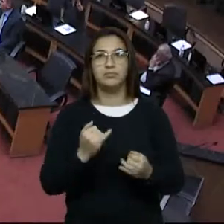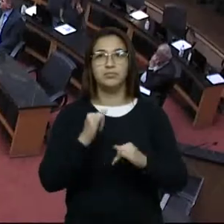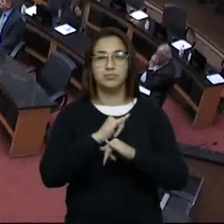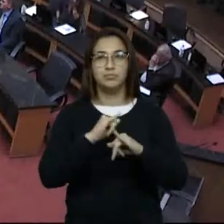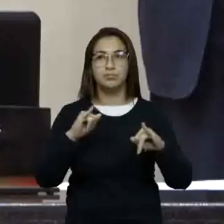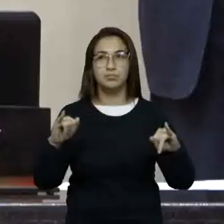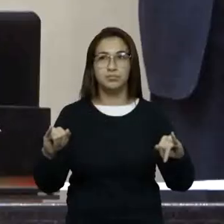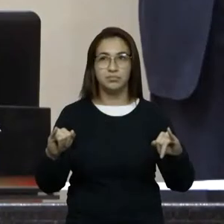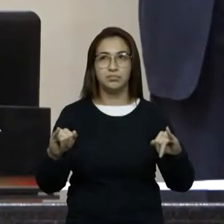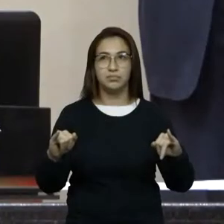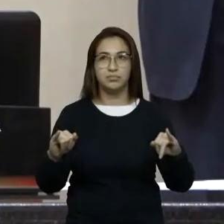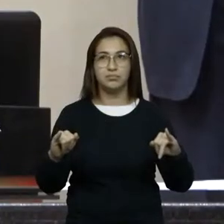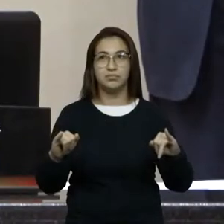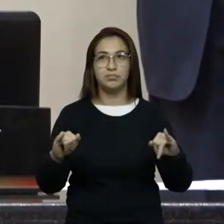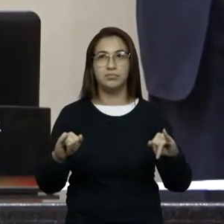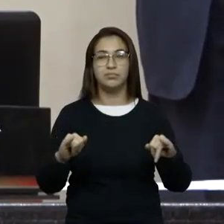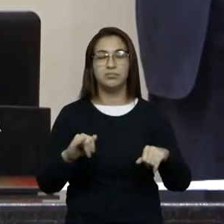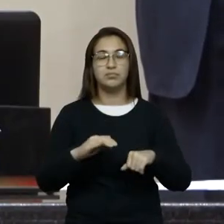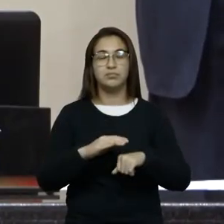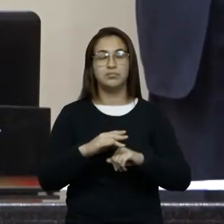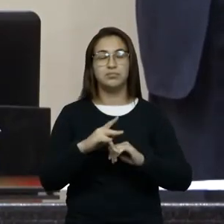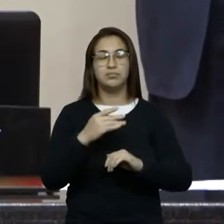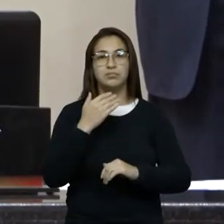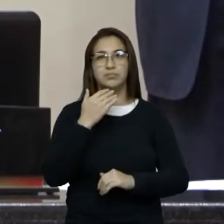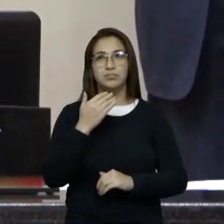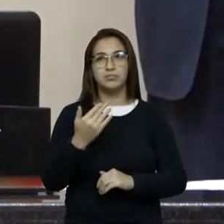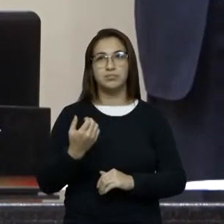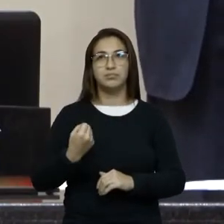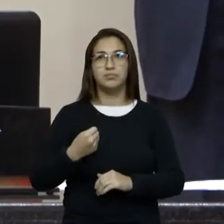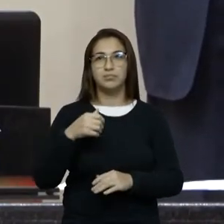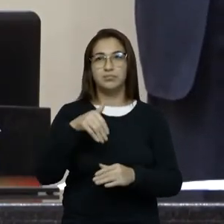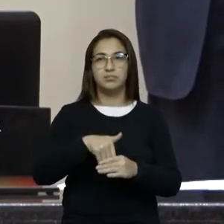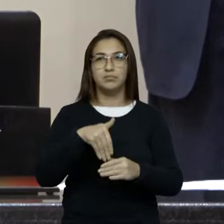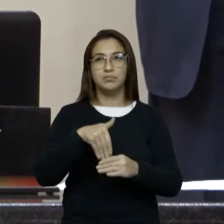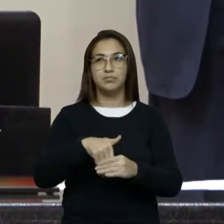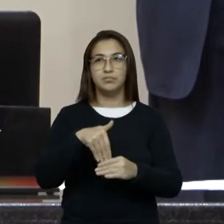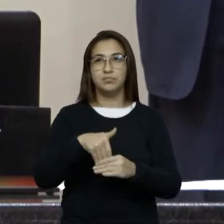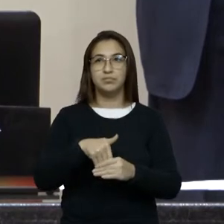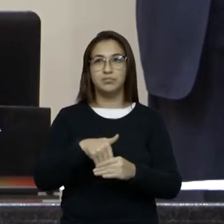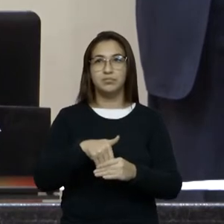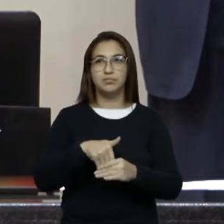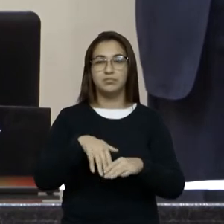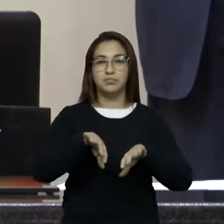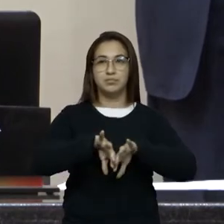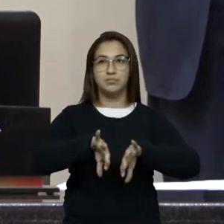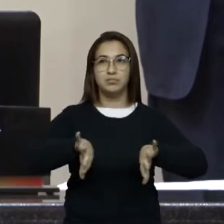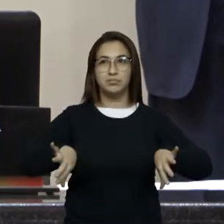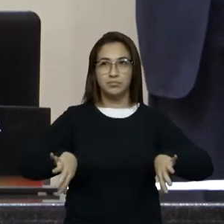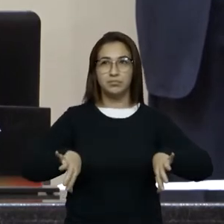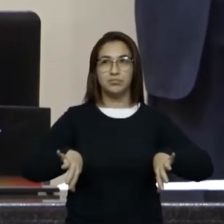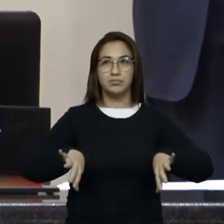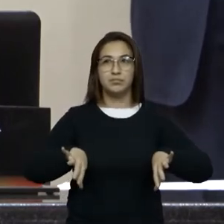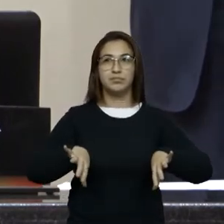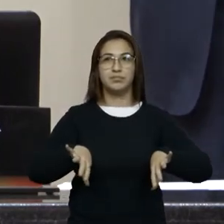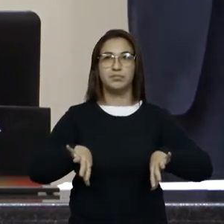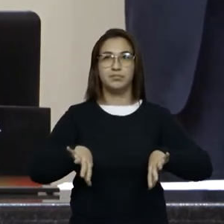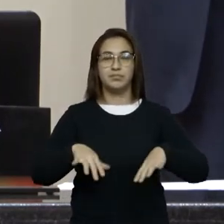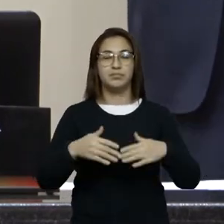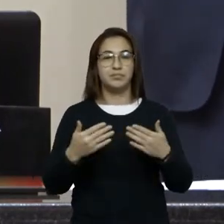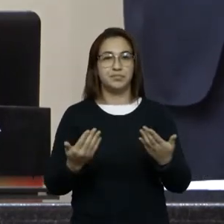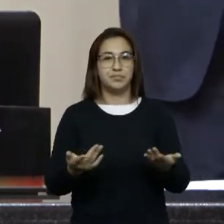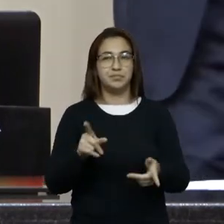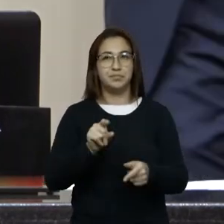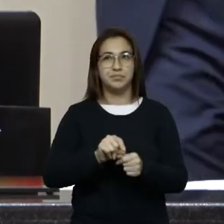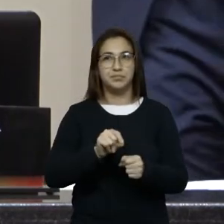informo o protocolo de requerimentos de votação em separado e portanto faremos